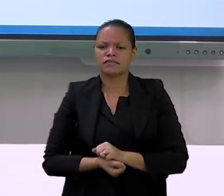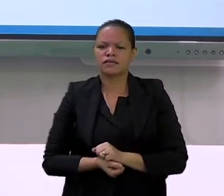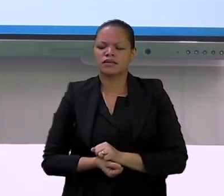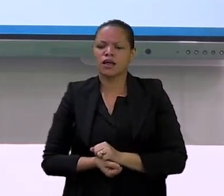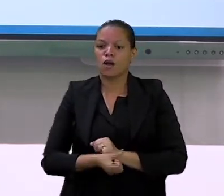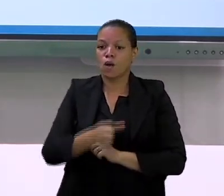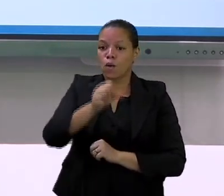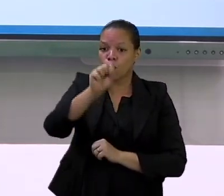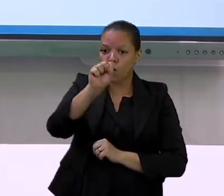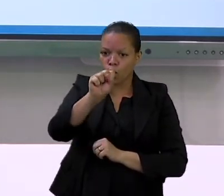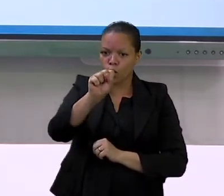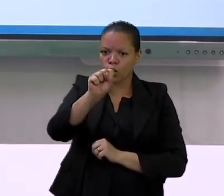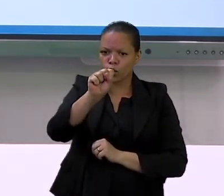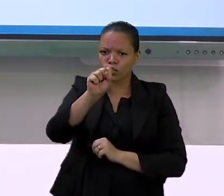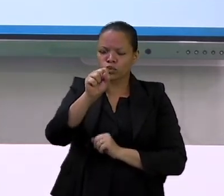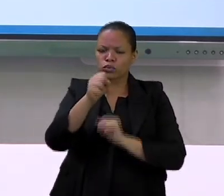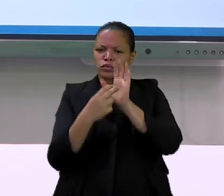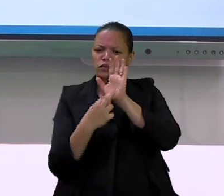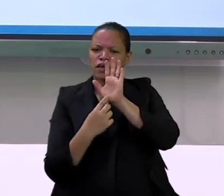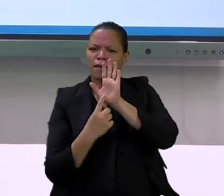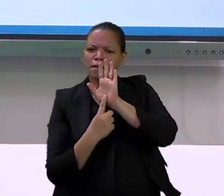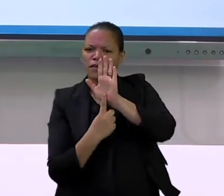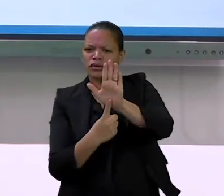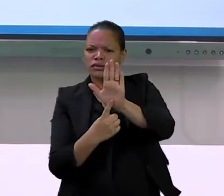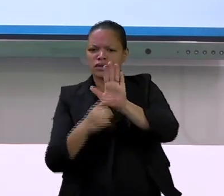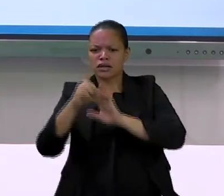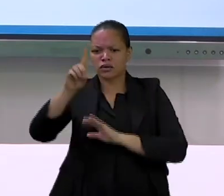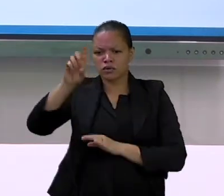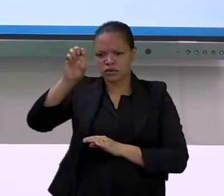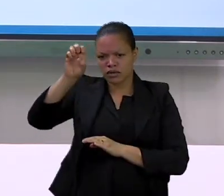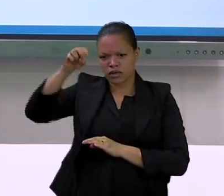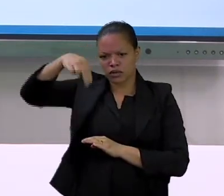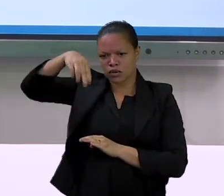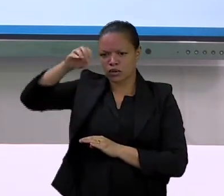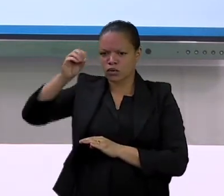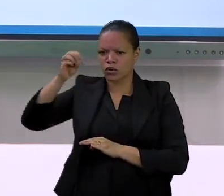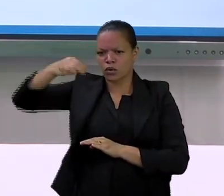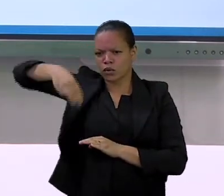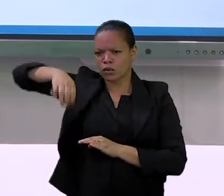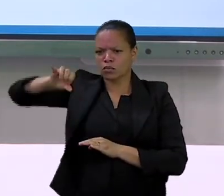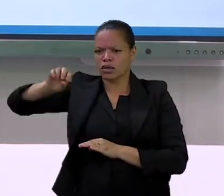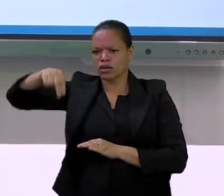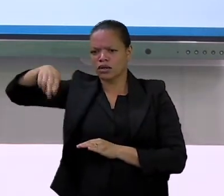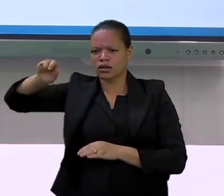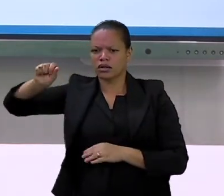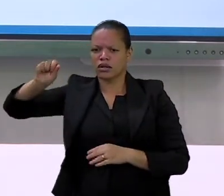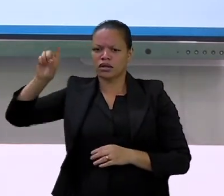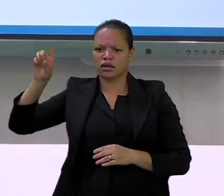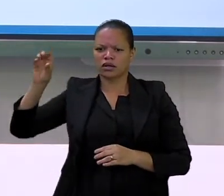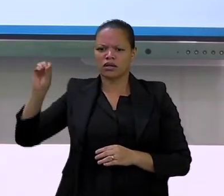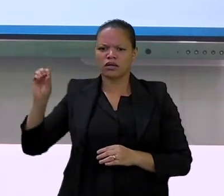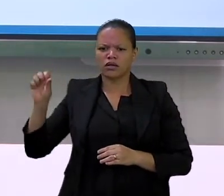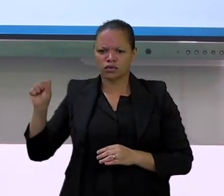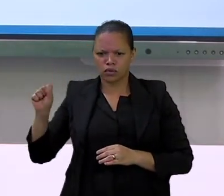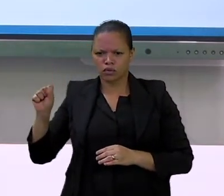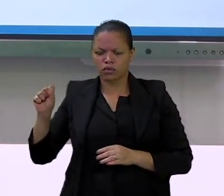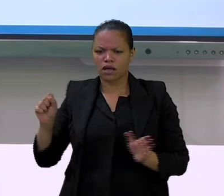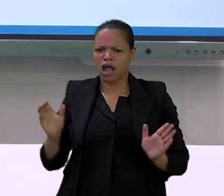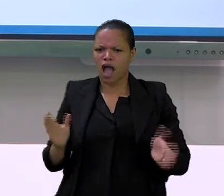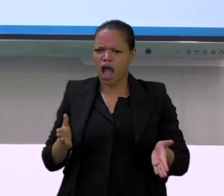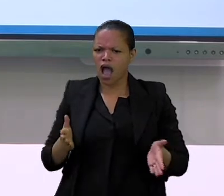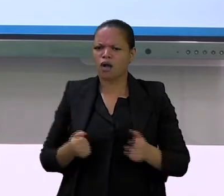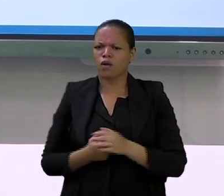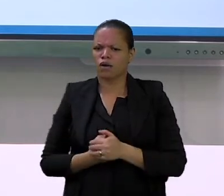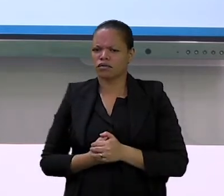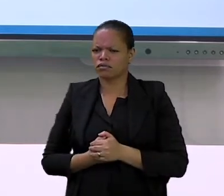eu dividi, que eu reparti, vai ser o meu denominador. Levando em consideração a parte pintada